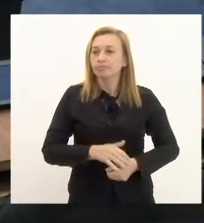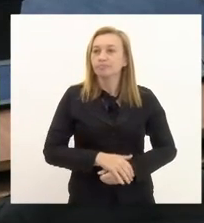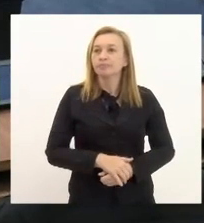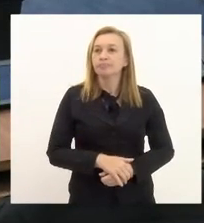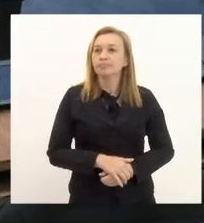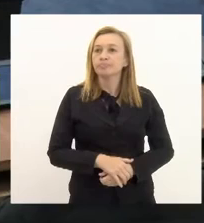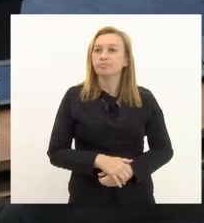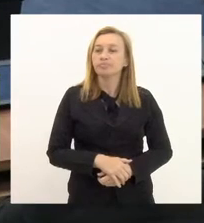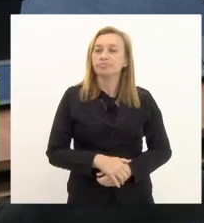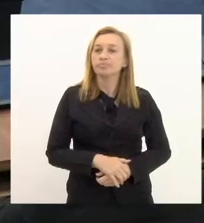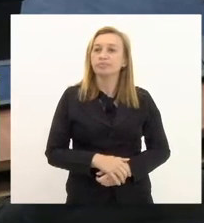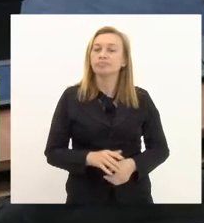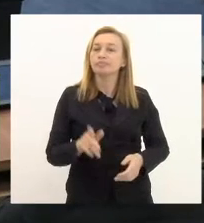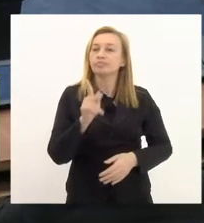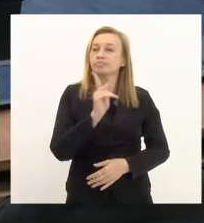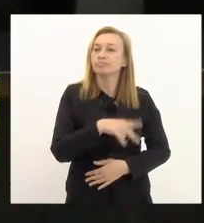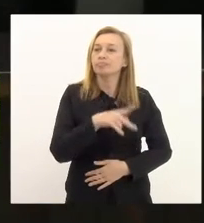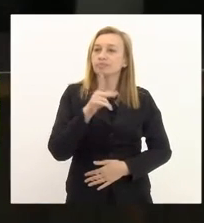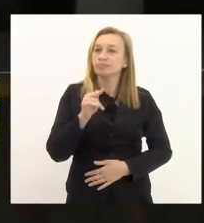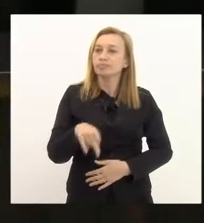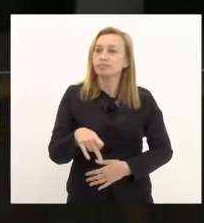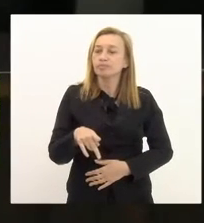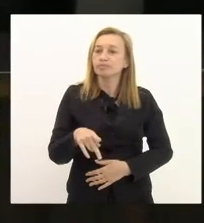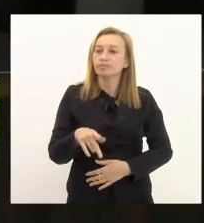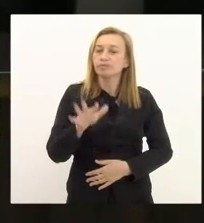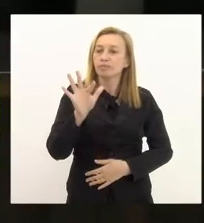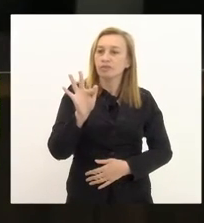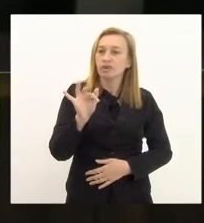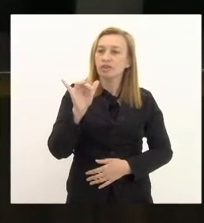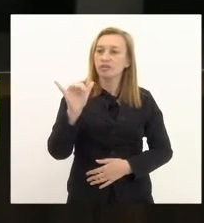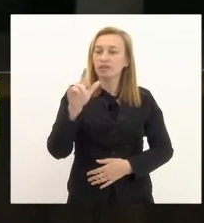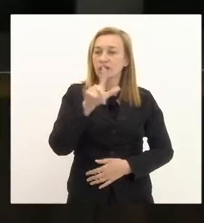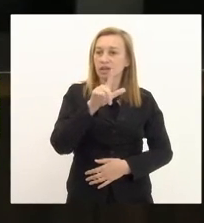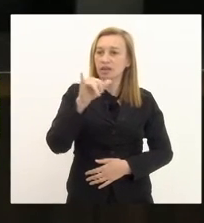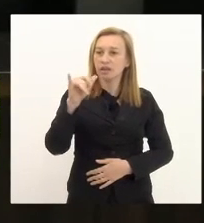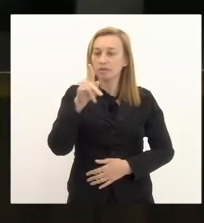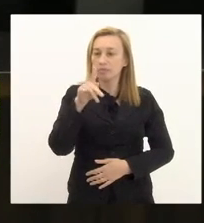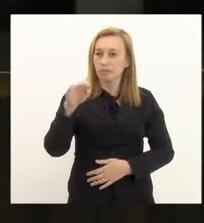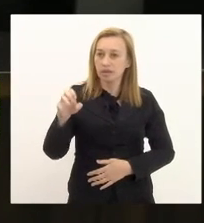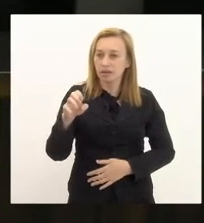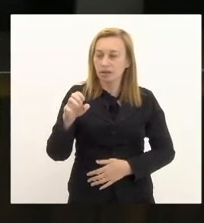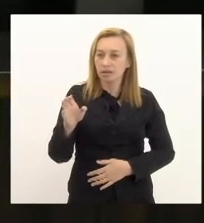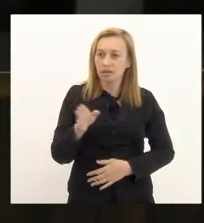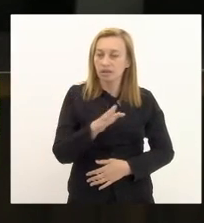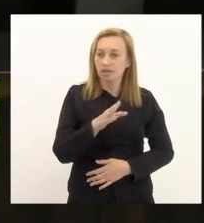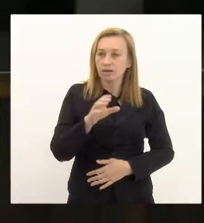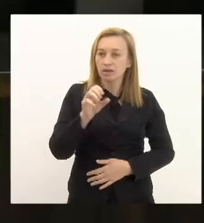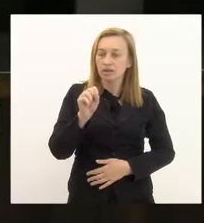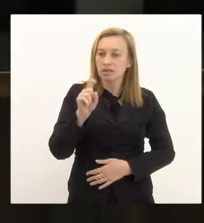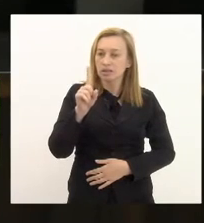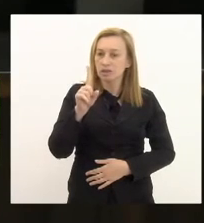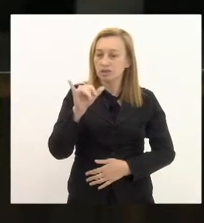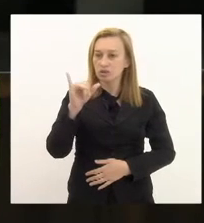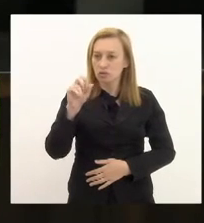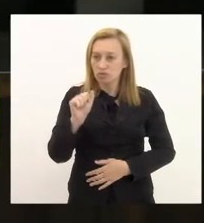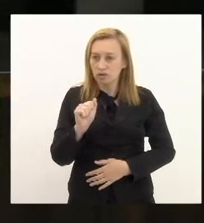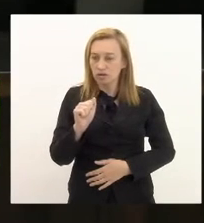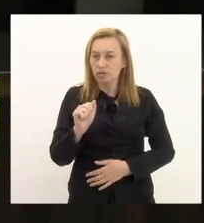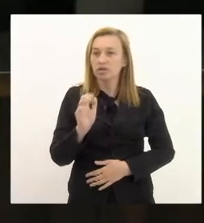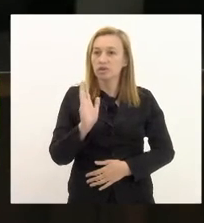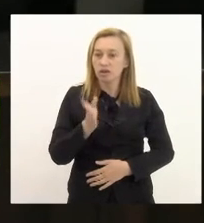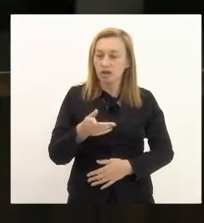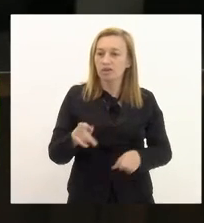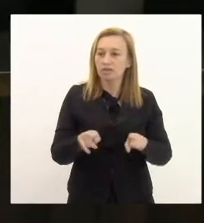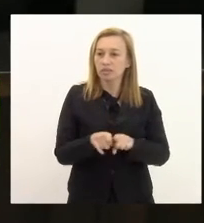o professor Felipe da Silva Duque que também é do